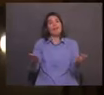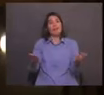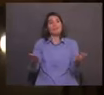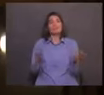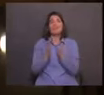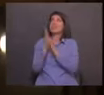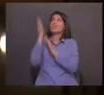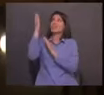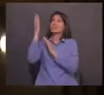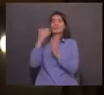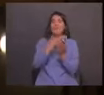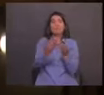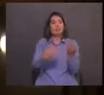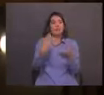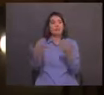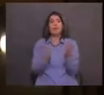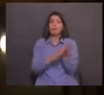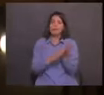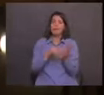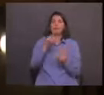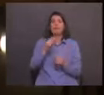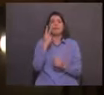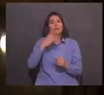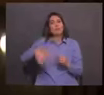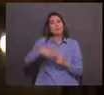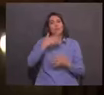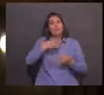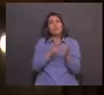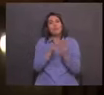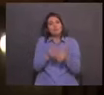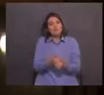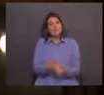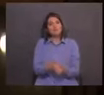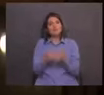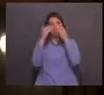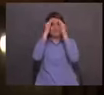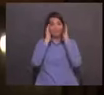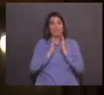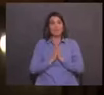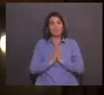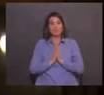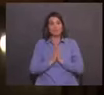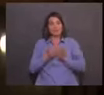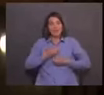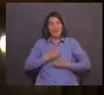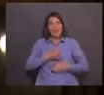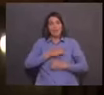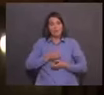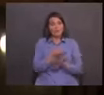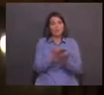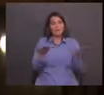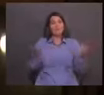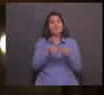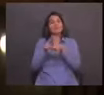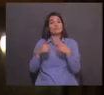dons de Deus e da vida cristã. Com Maria, portadora da alegria e do amor, e os irmãos de língua